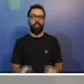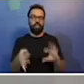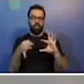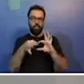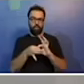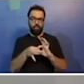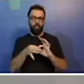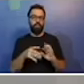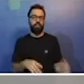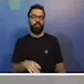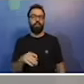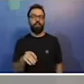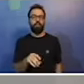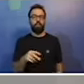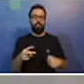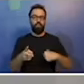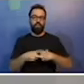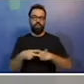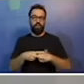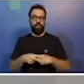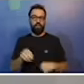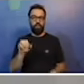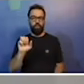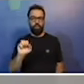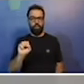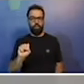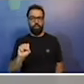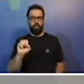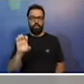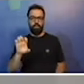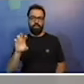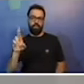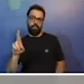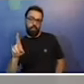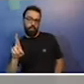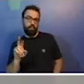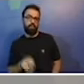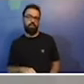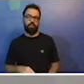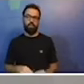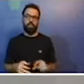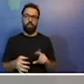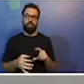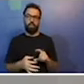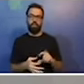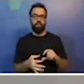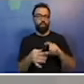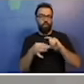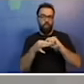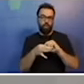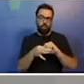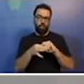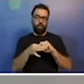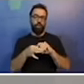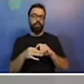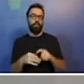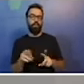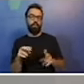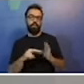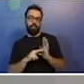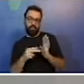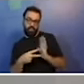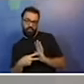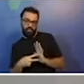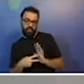Concordância do verbo ser. A concordância verbal é a igualdade de número e pessoa